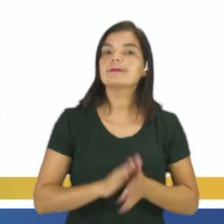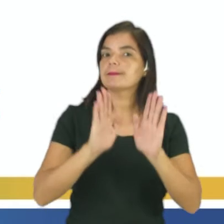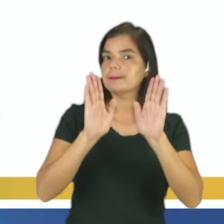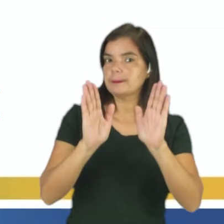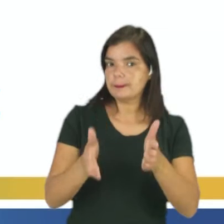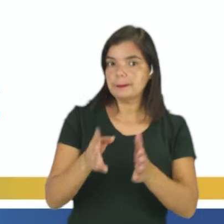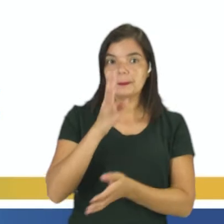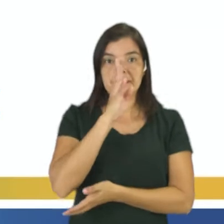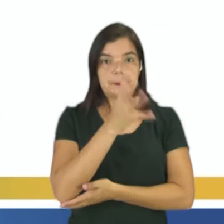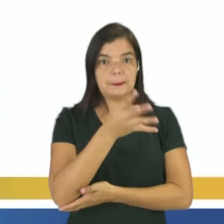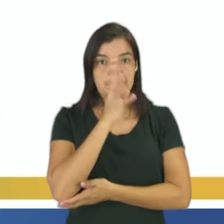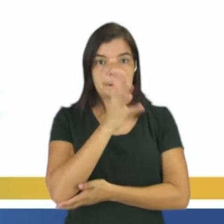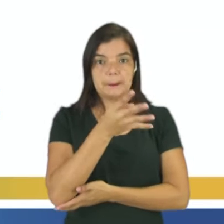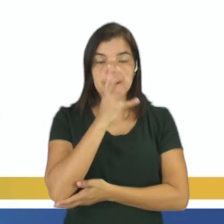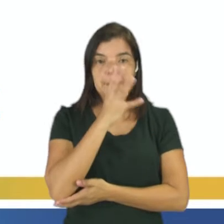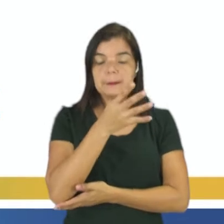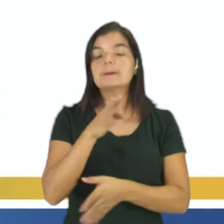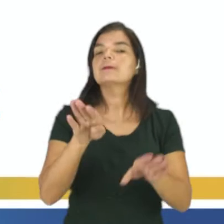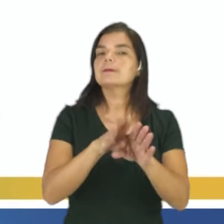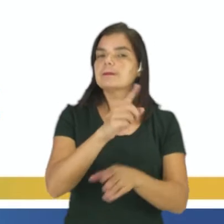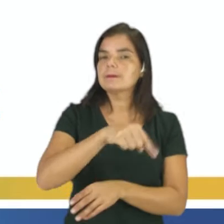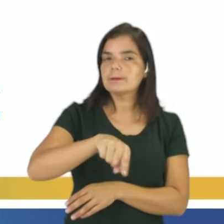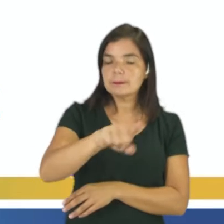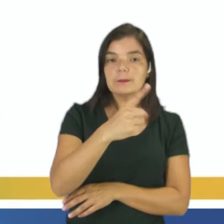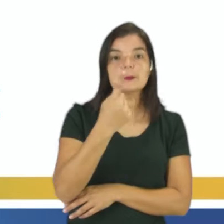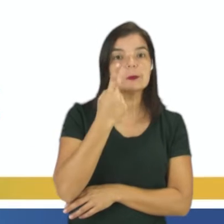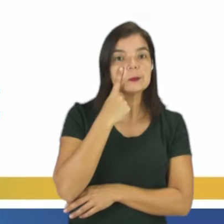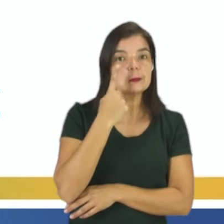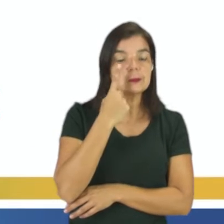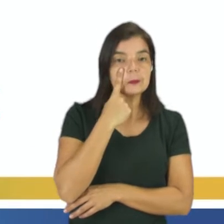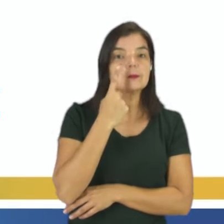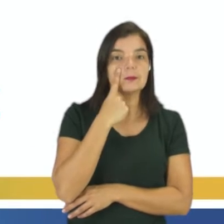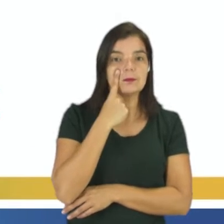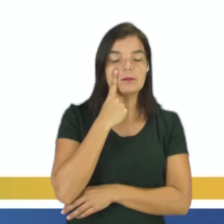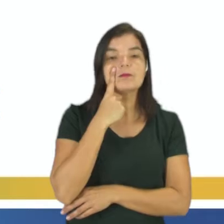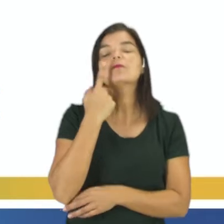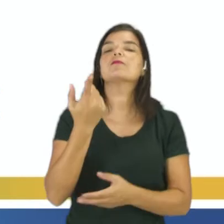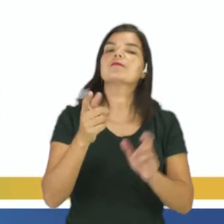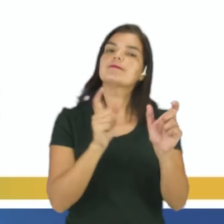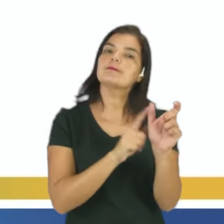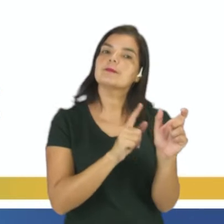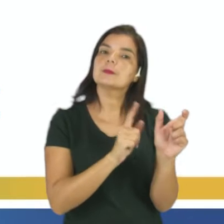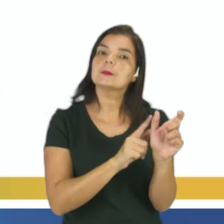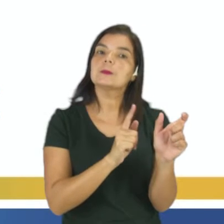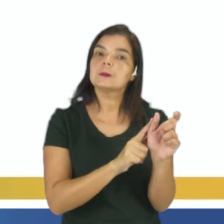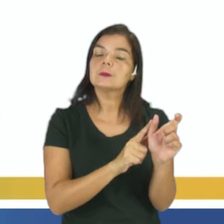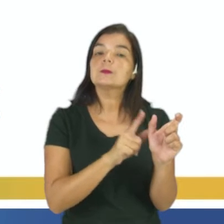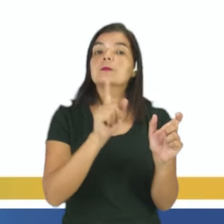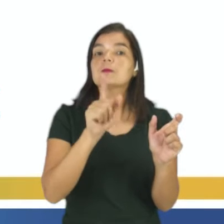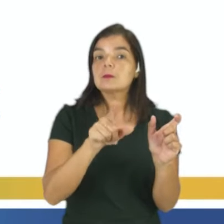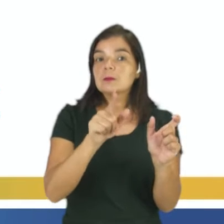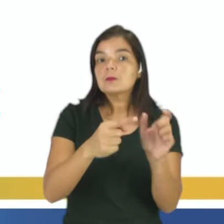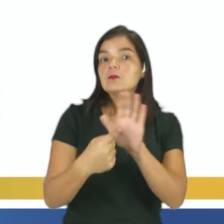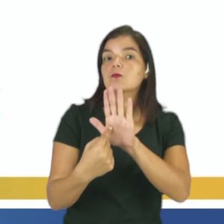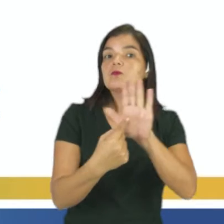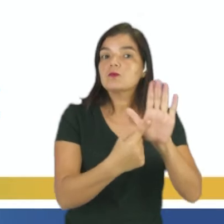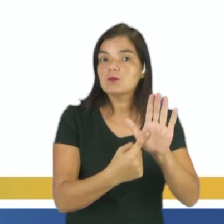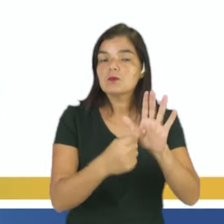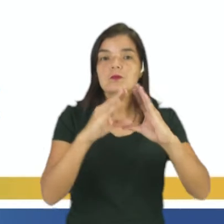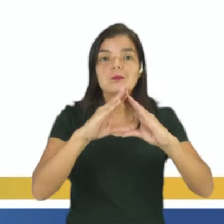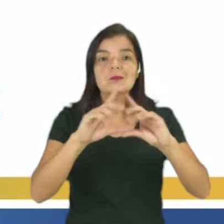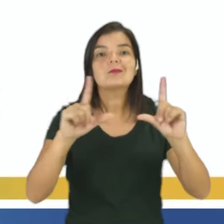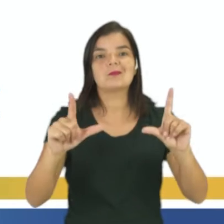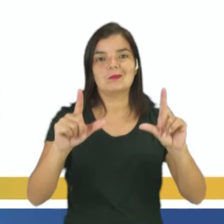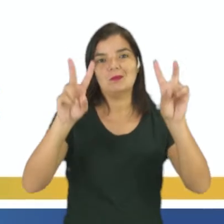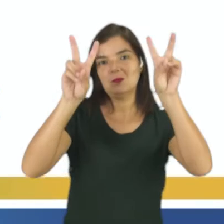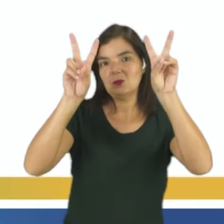Já a crítica, como vocês já devem se associar à palavra, é uma exposição